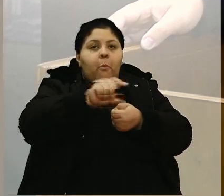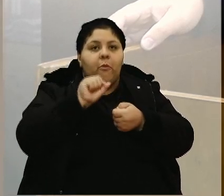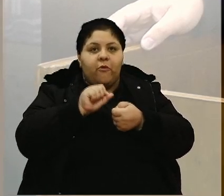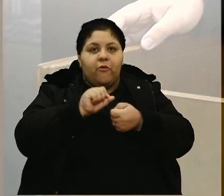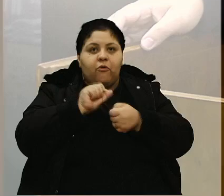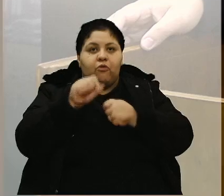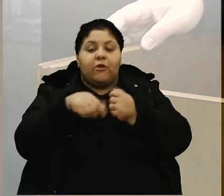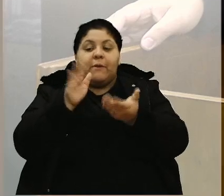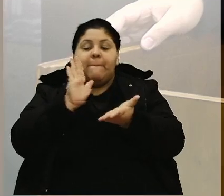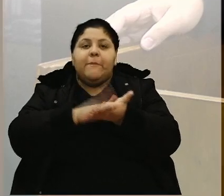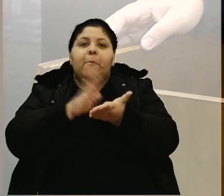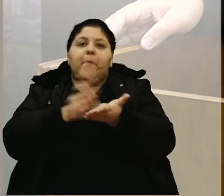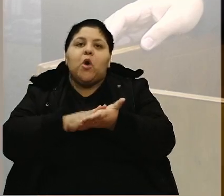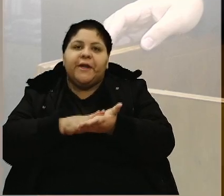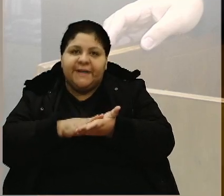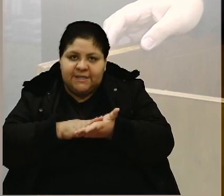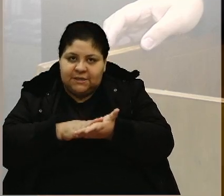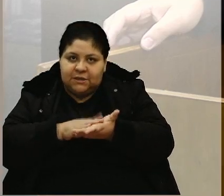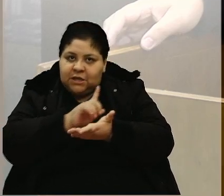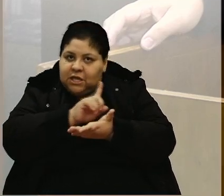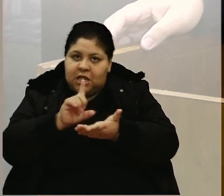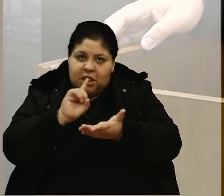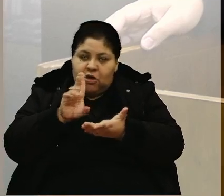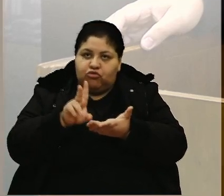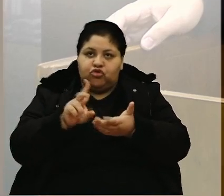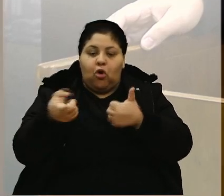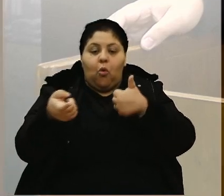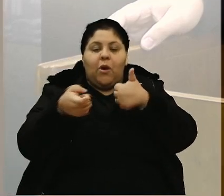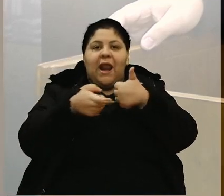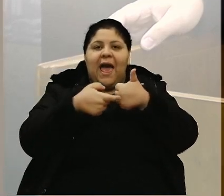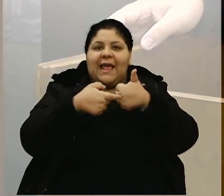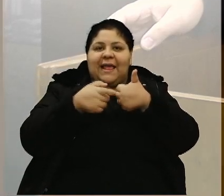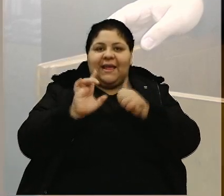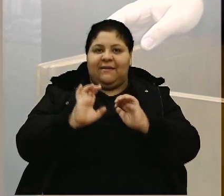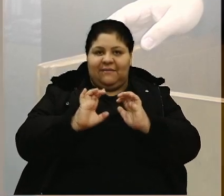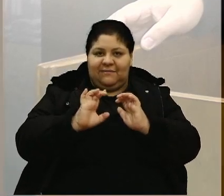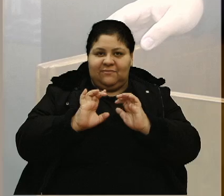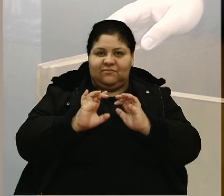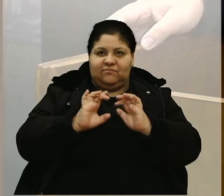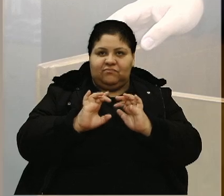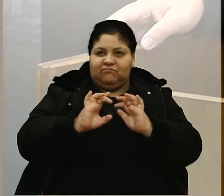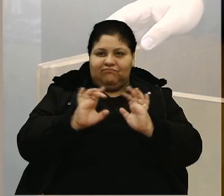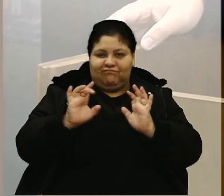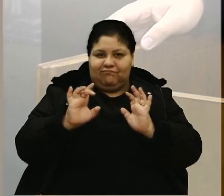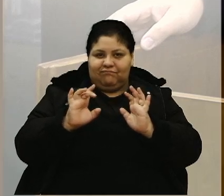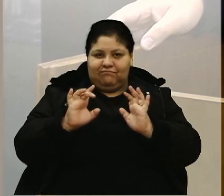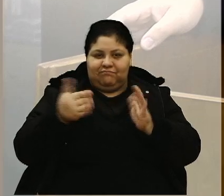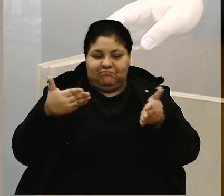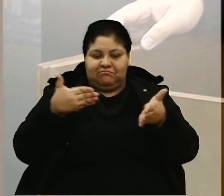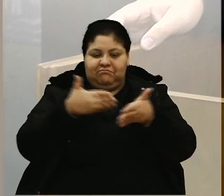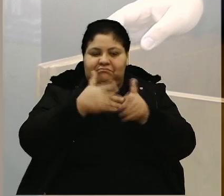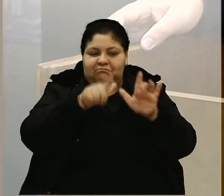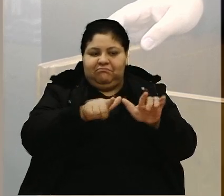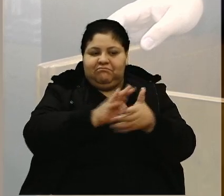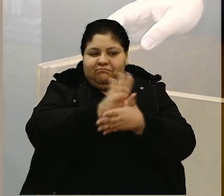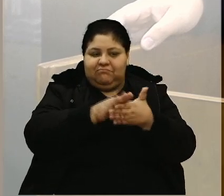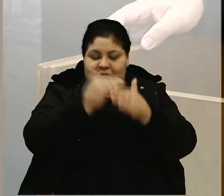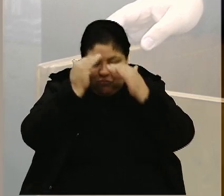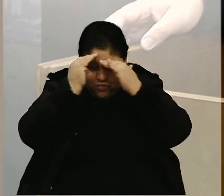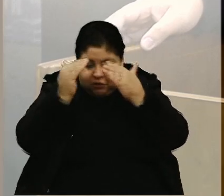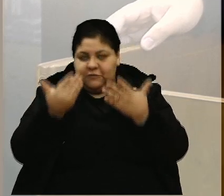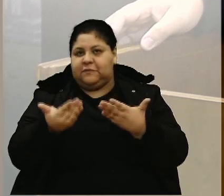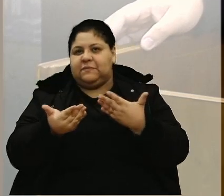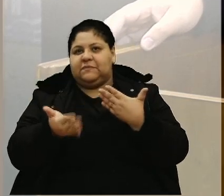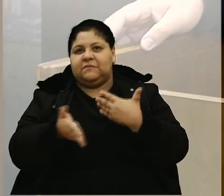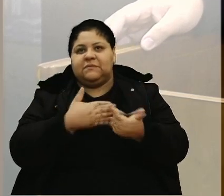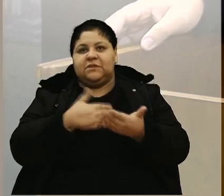ele propõe, não apenas a lacração, que isso não vai levar a lugar algum, e o respeito,